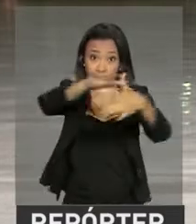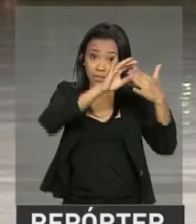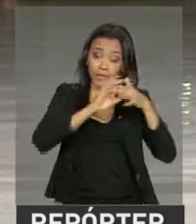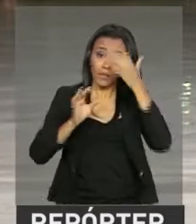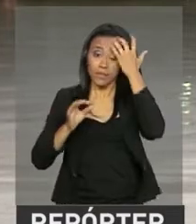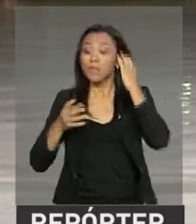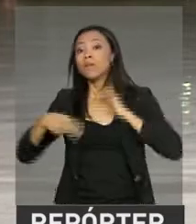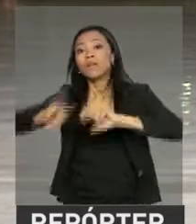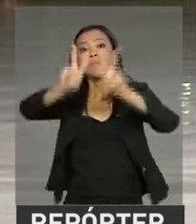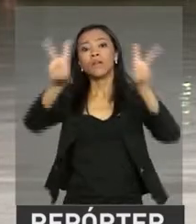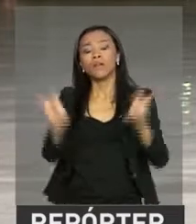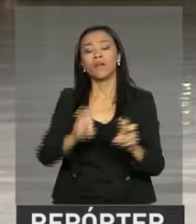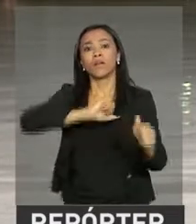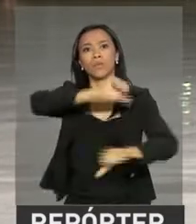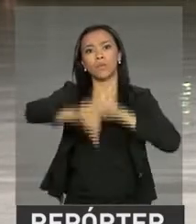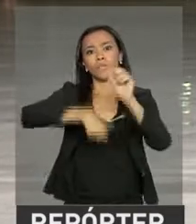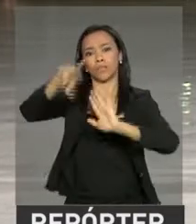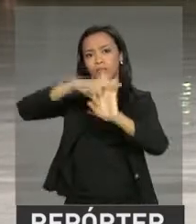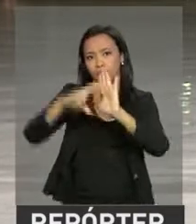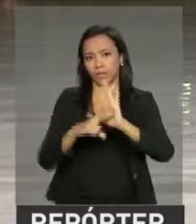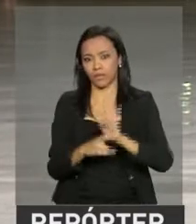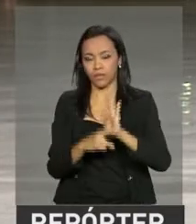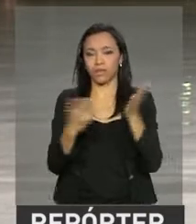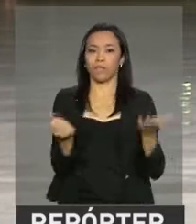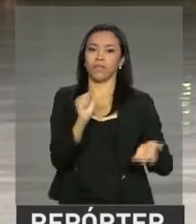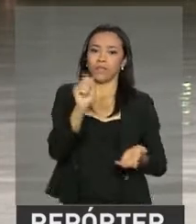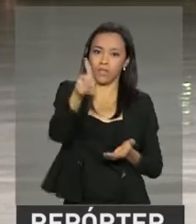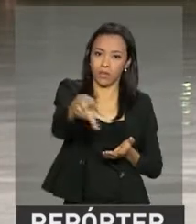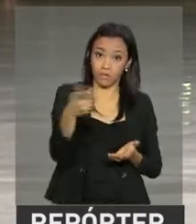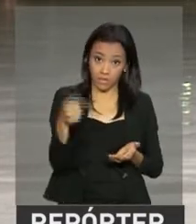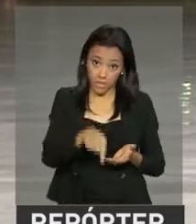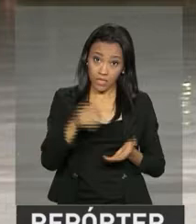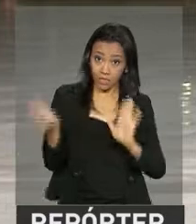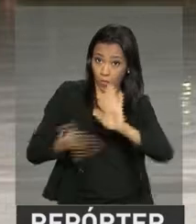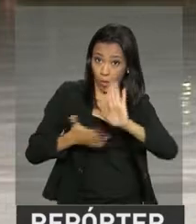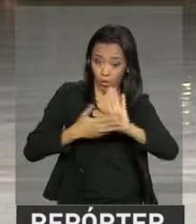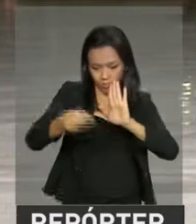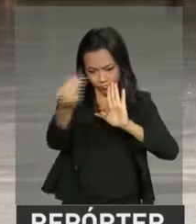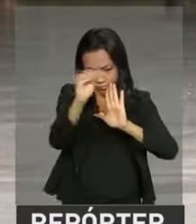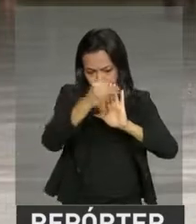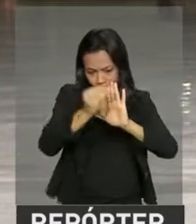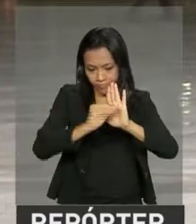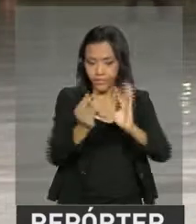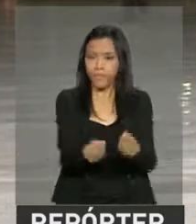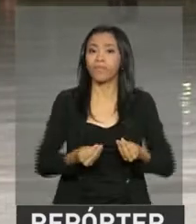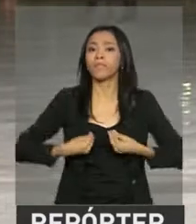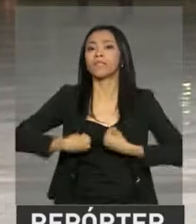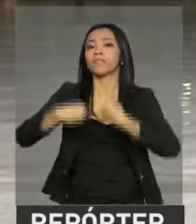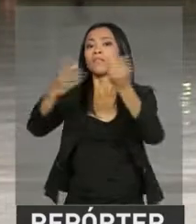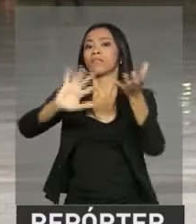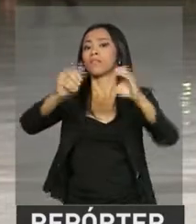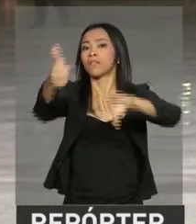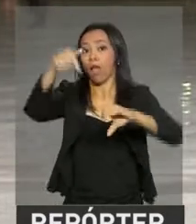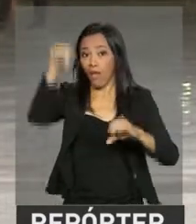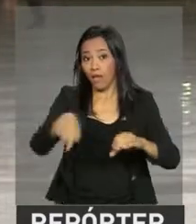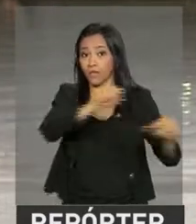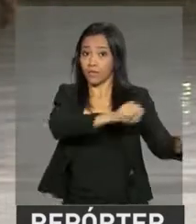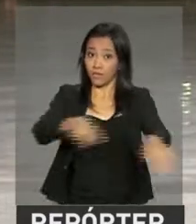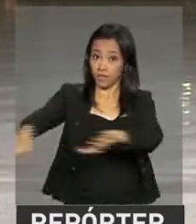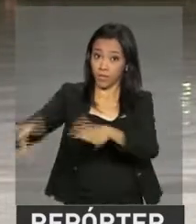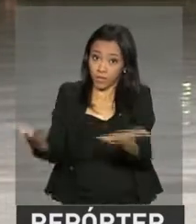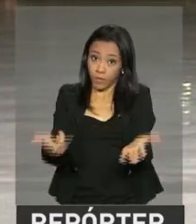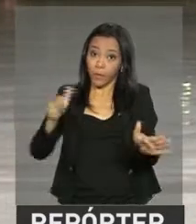Previdência. Um projeto de lei com essas mudanças deve ser encaminhado pelo governo ao Congresso Nacional ainda nesta semana. E ontem o presidente Michel Temer